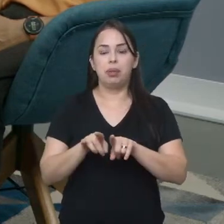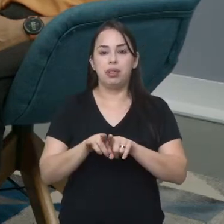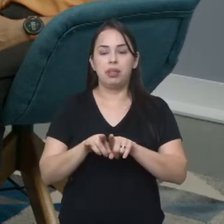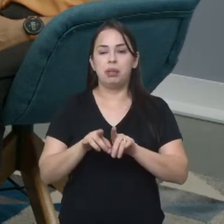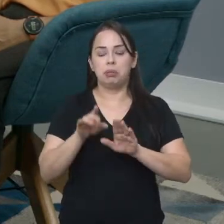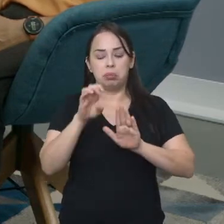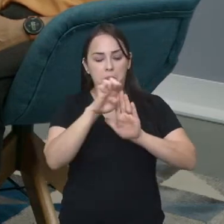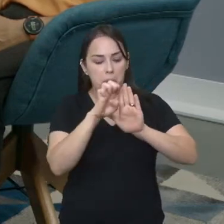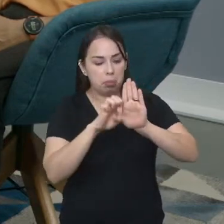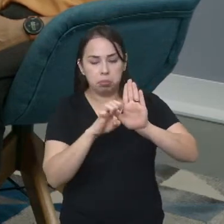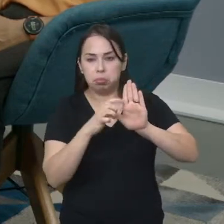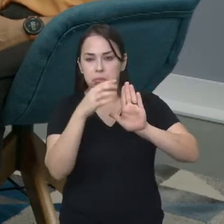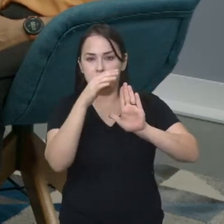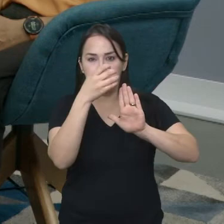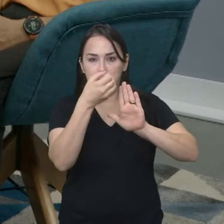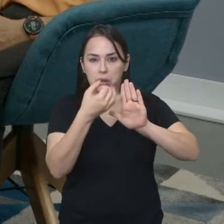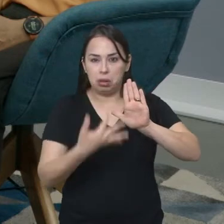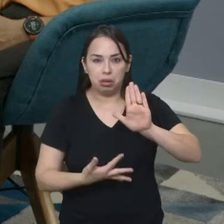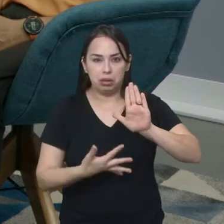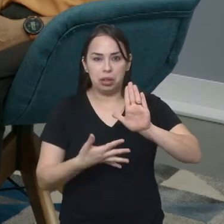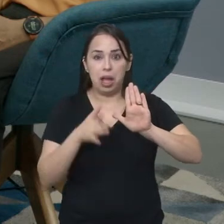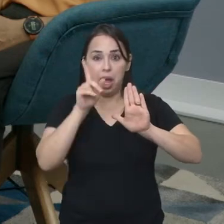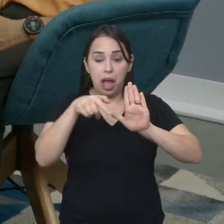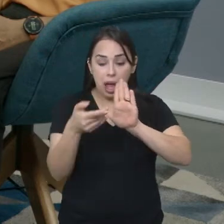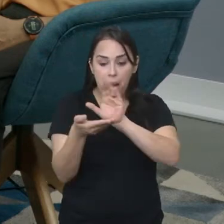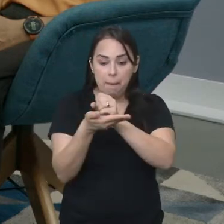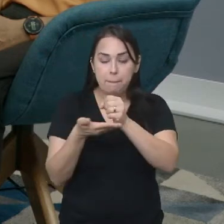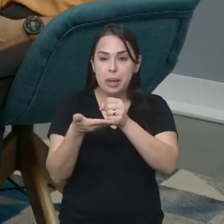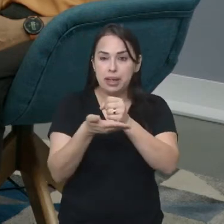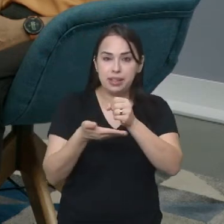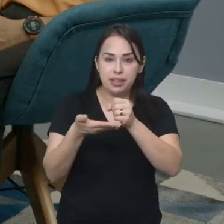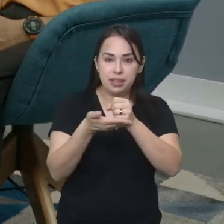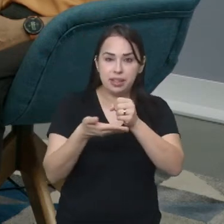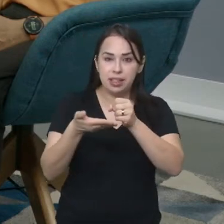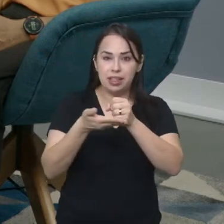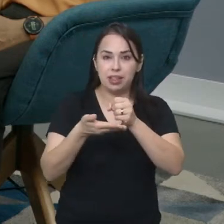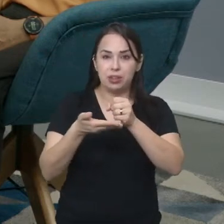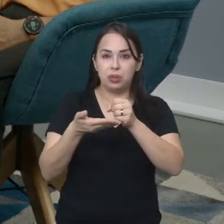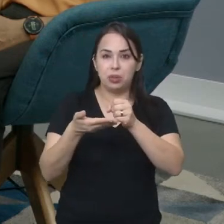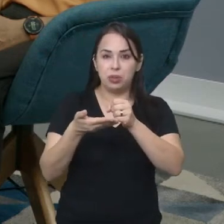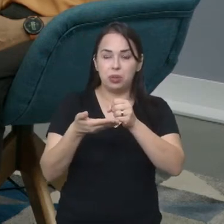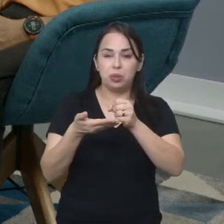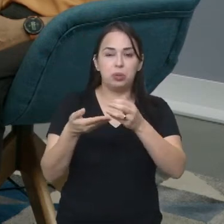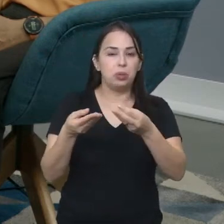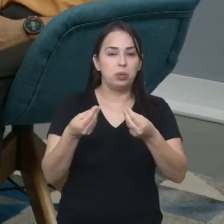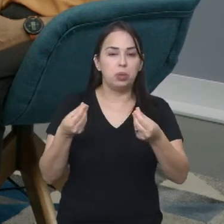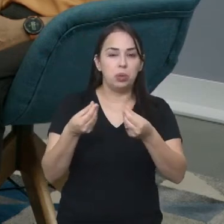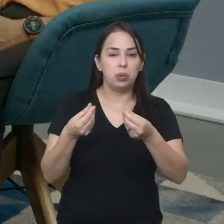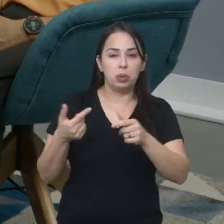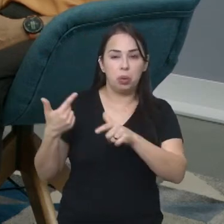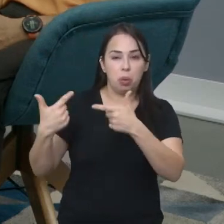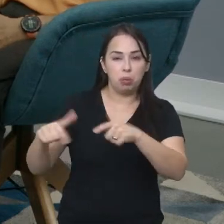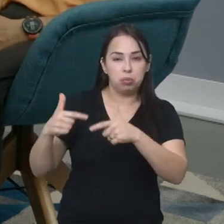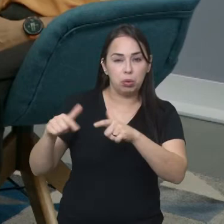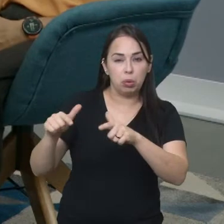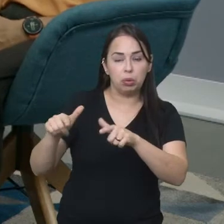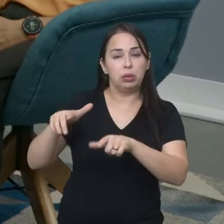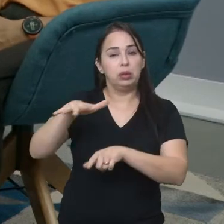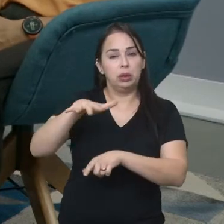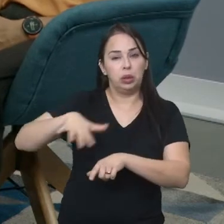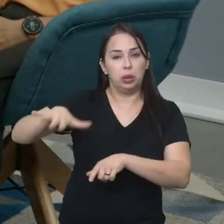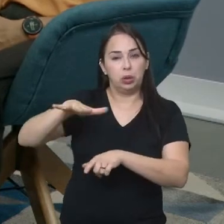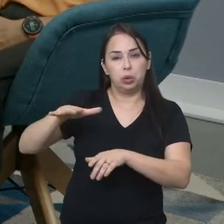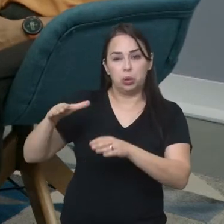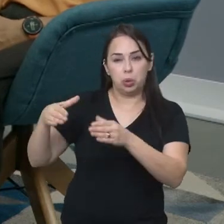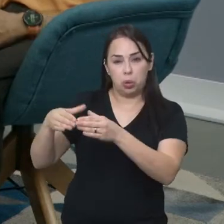das suas diretrizes, são a base fundamental do trabalho do Conselho Tutelar aqui da cidade, não é